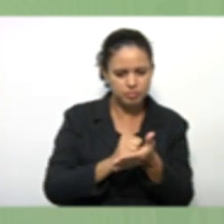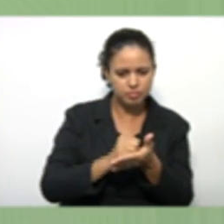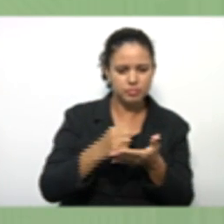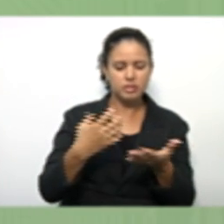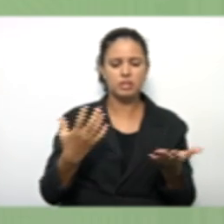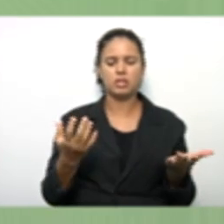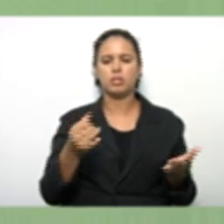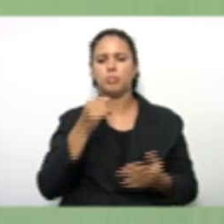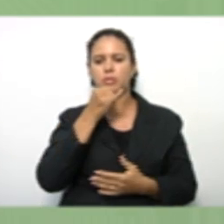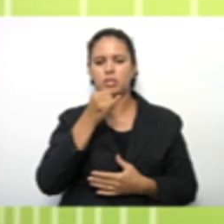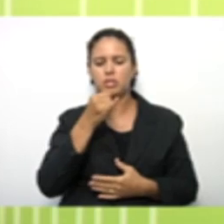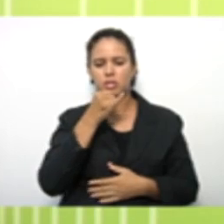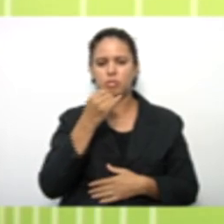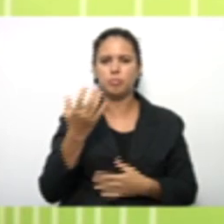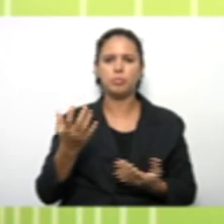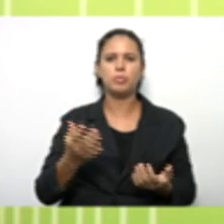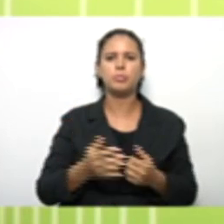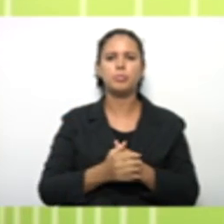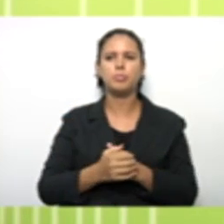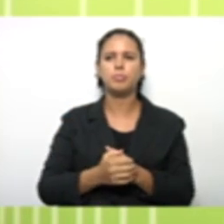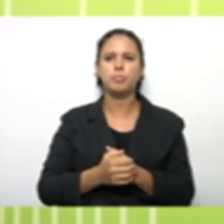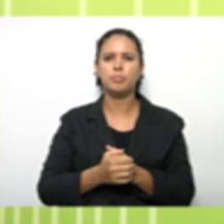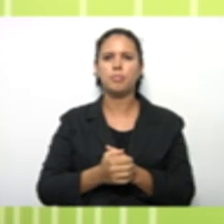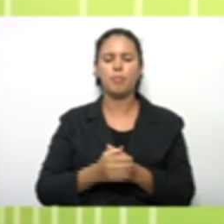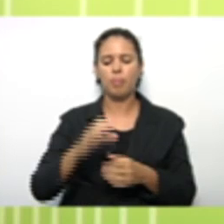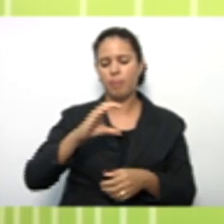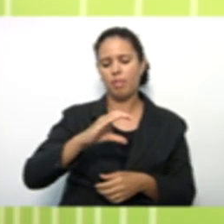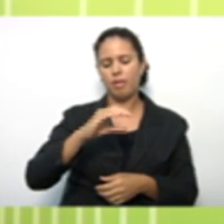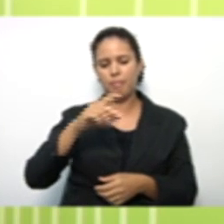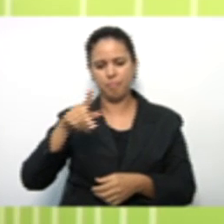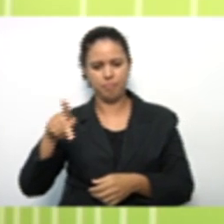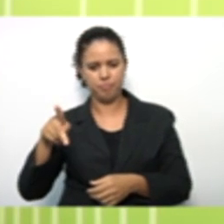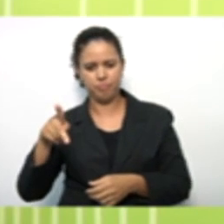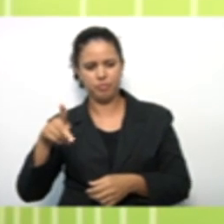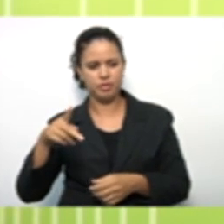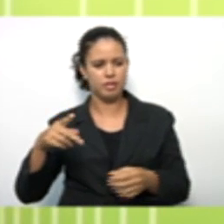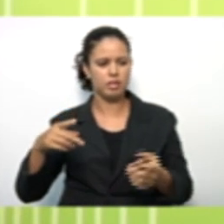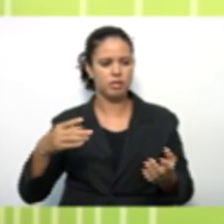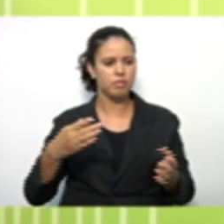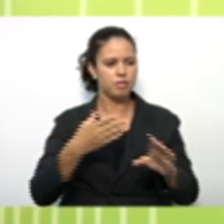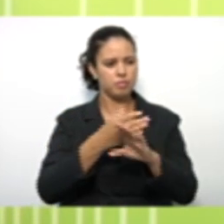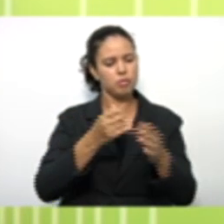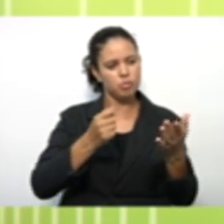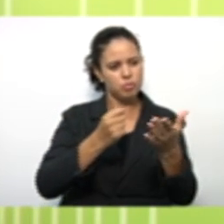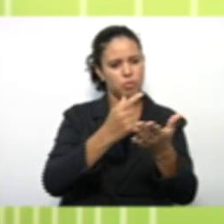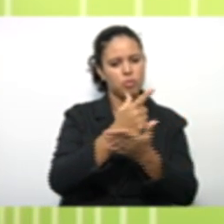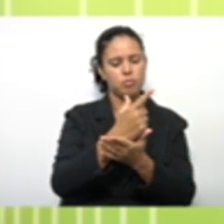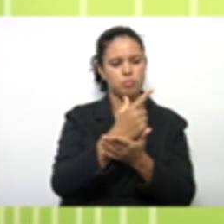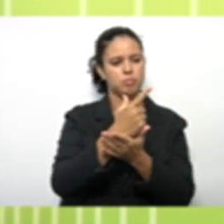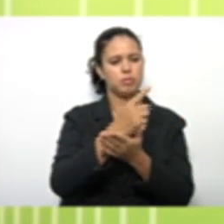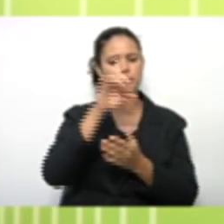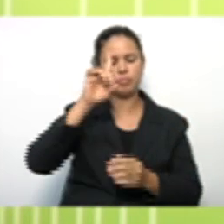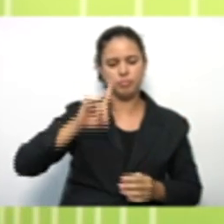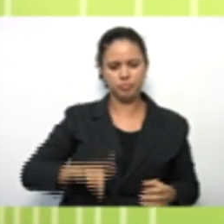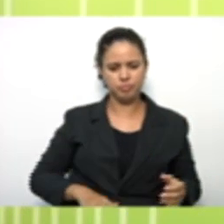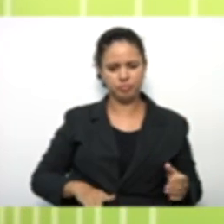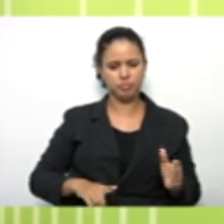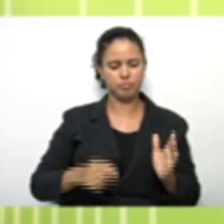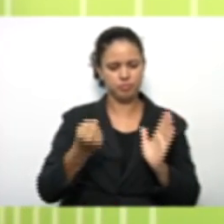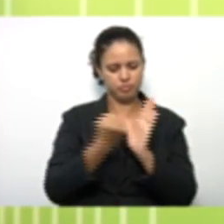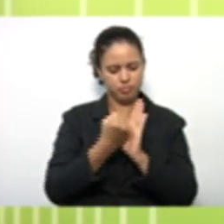Vamos lá, que a cooperativa, ela compre o direito dessa marca. Então, ela vai escriturar isso na